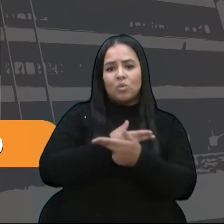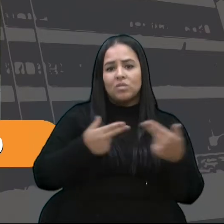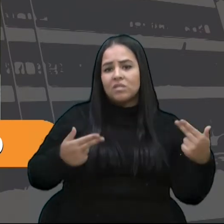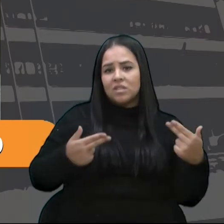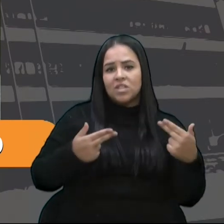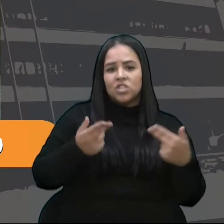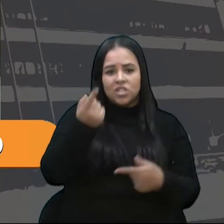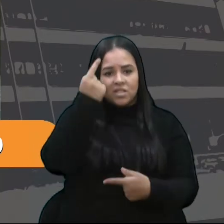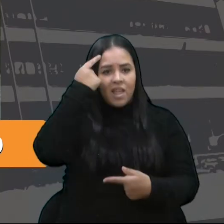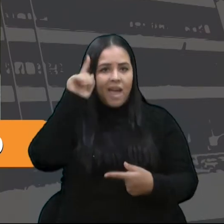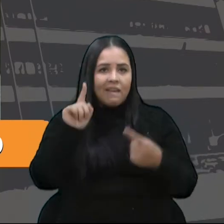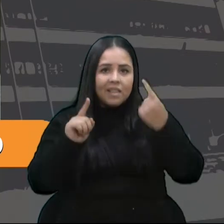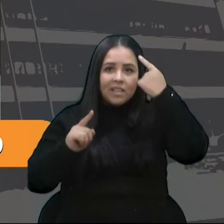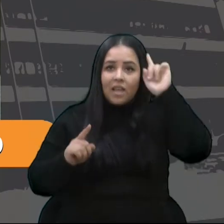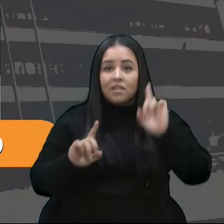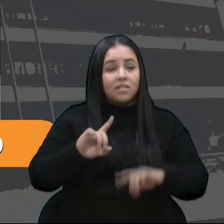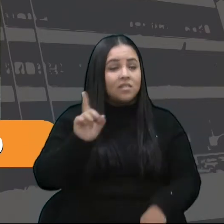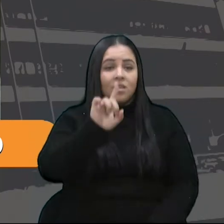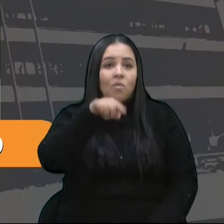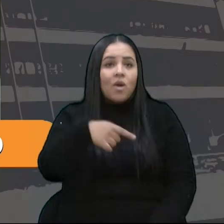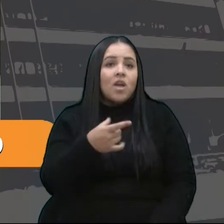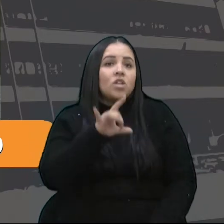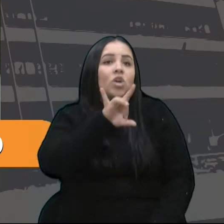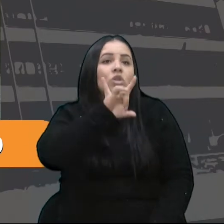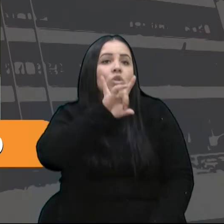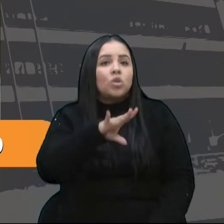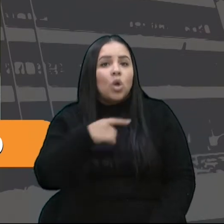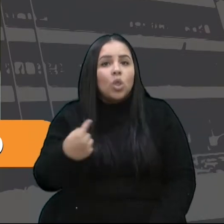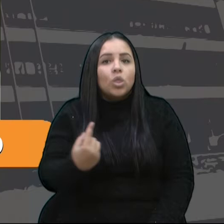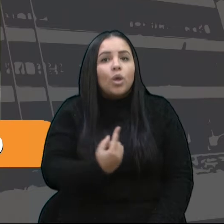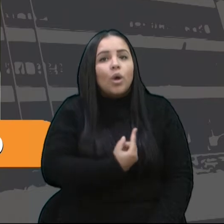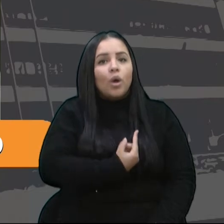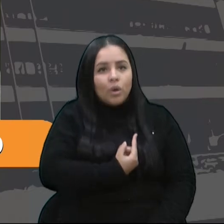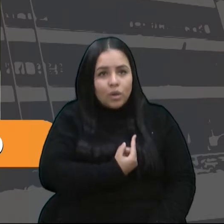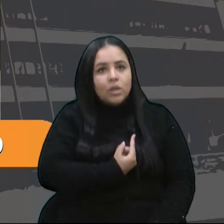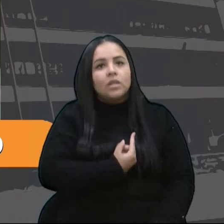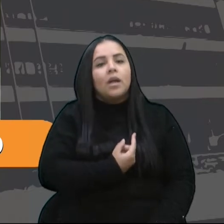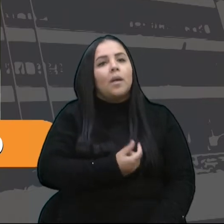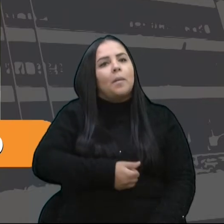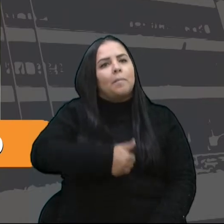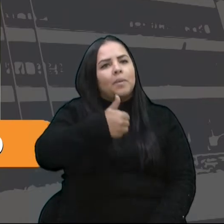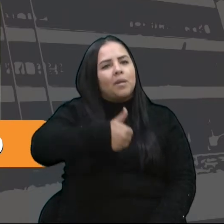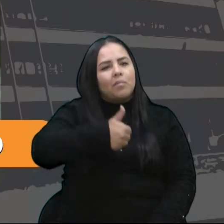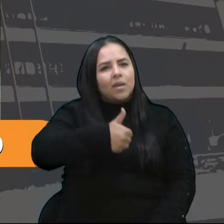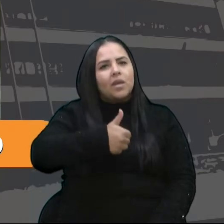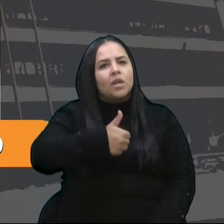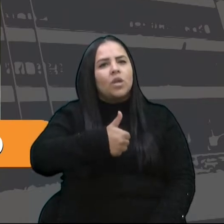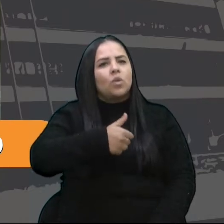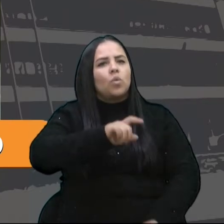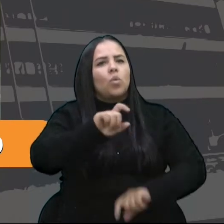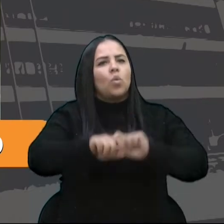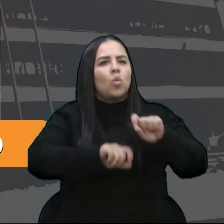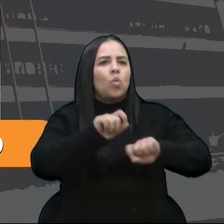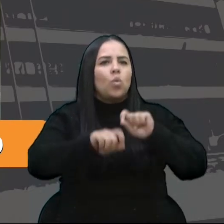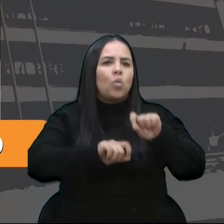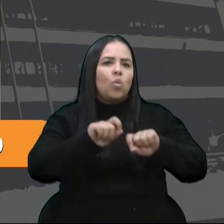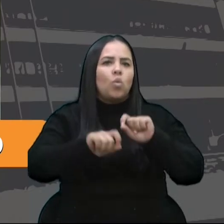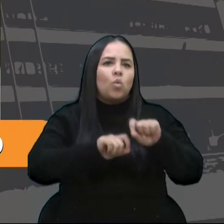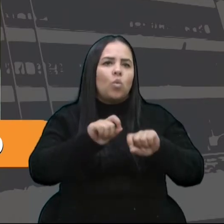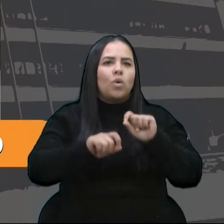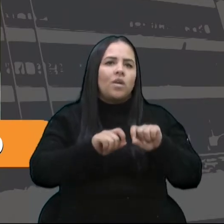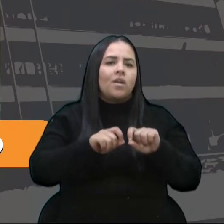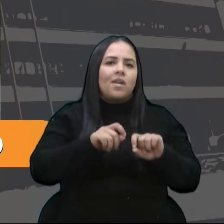ideológico. A gente deveria simplesmente buscar, primeiro, essa relação, primeiro o que dizem